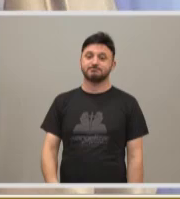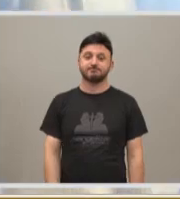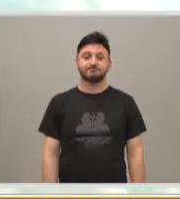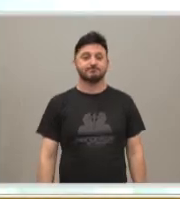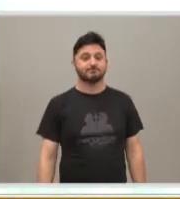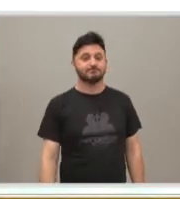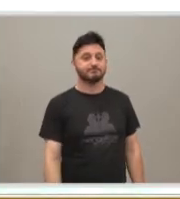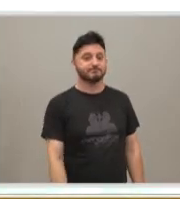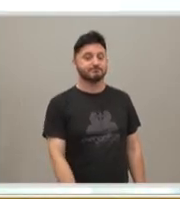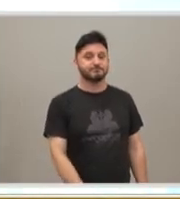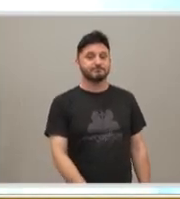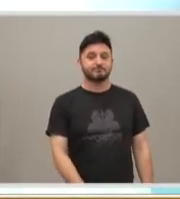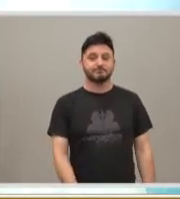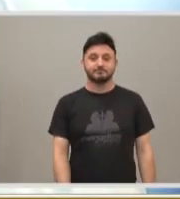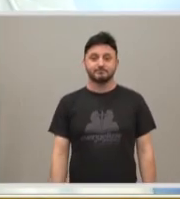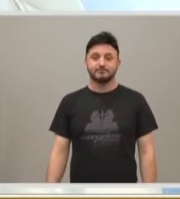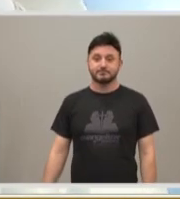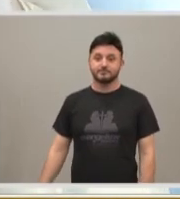amor.